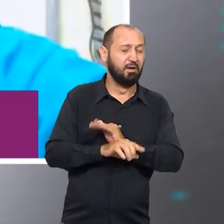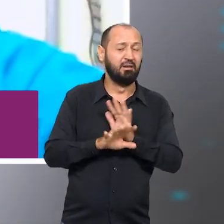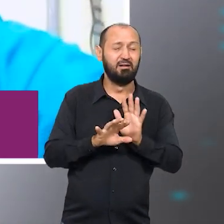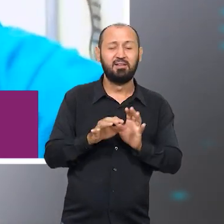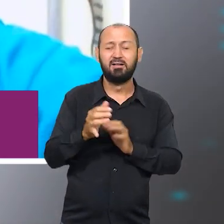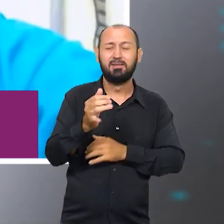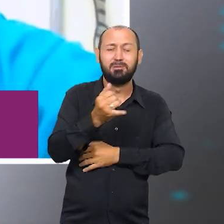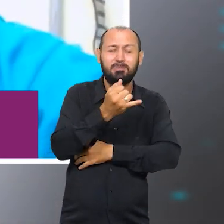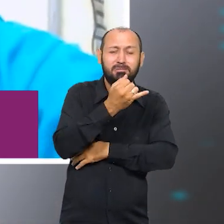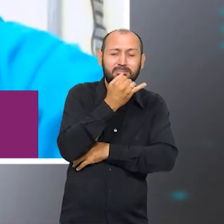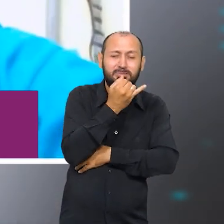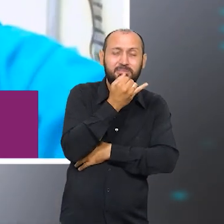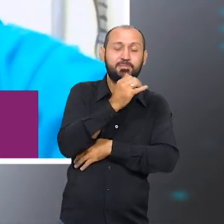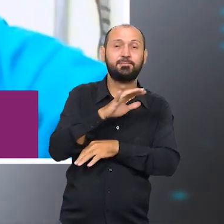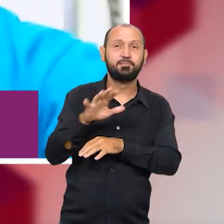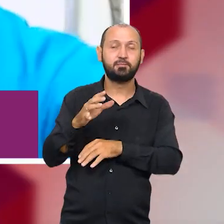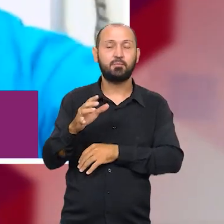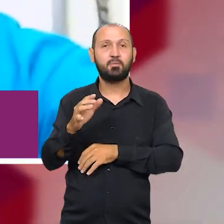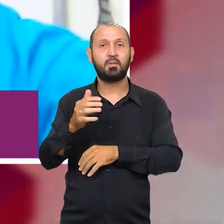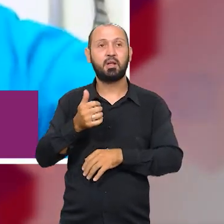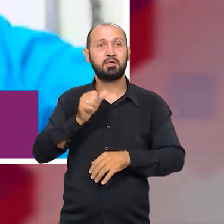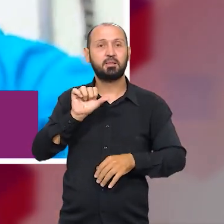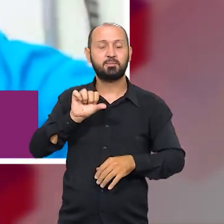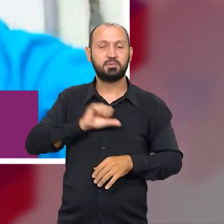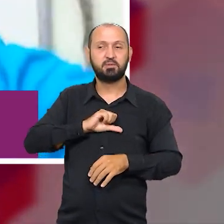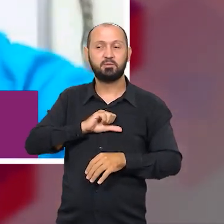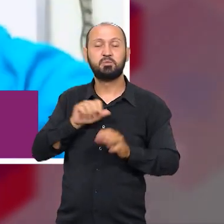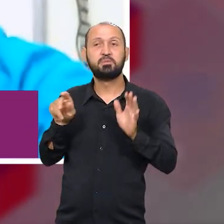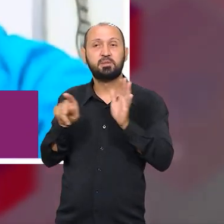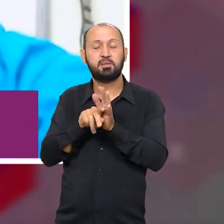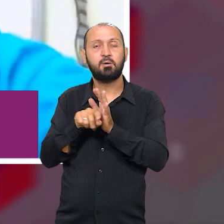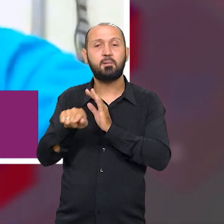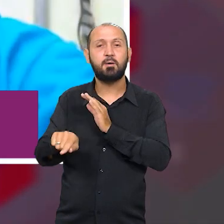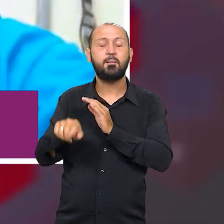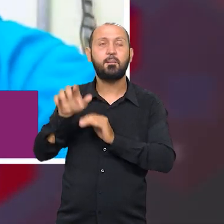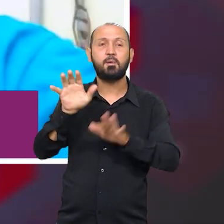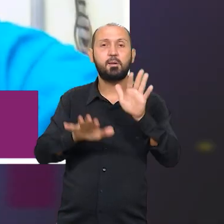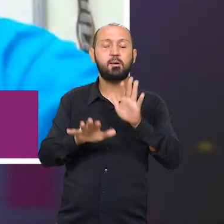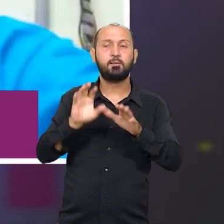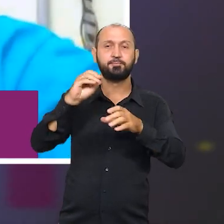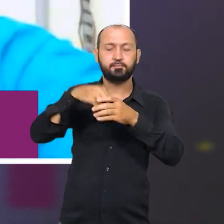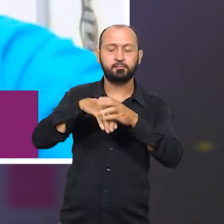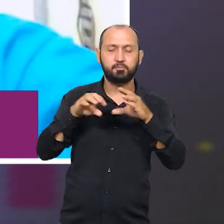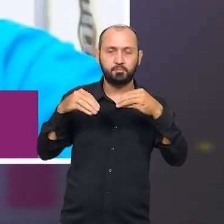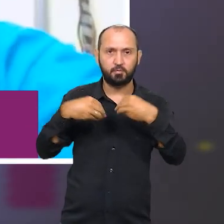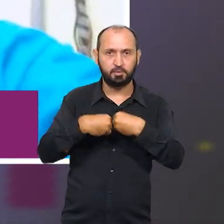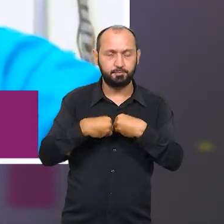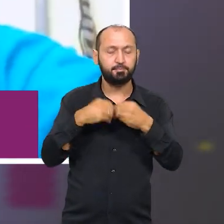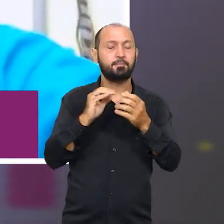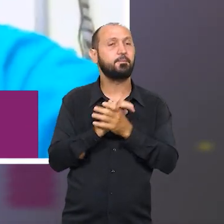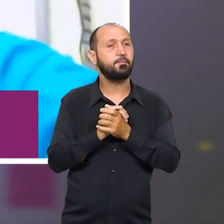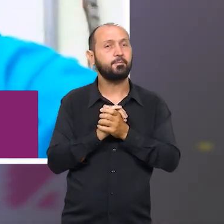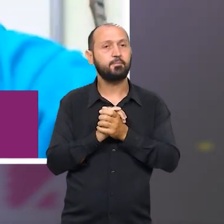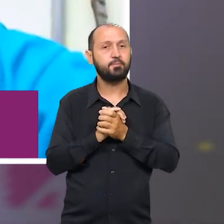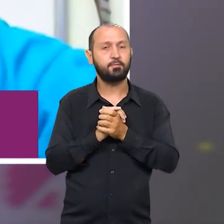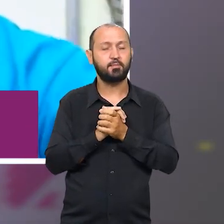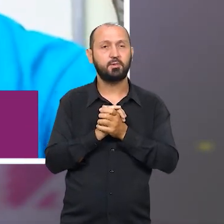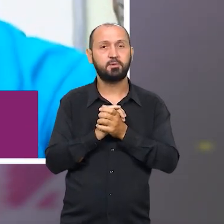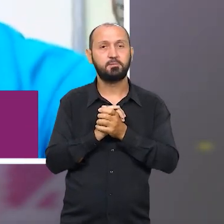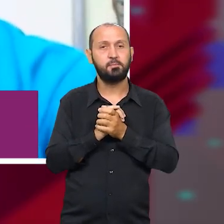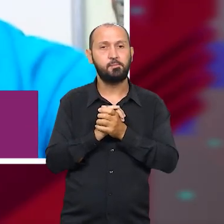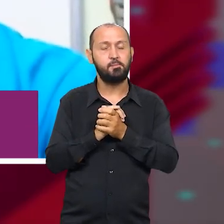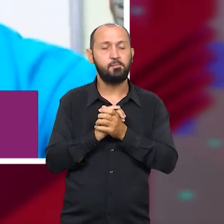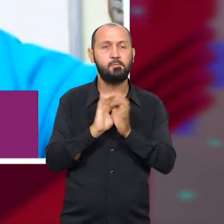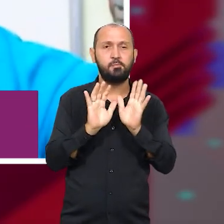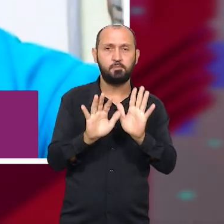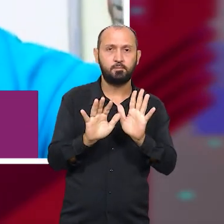que vem, a depressão seria uma comorbidade daquela pessoa que está dentro do transtorno, né? Então,